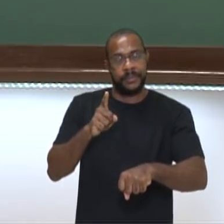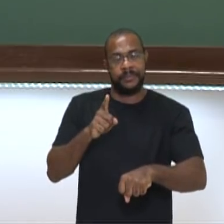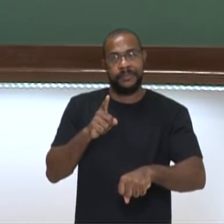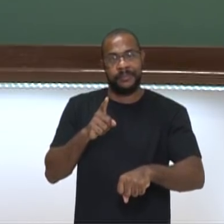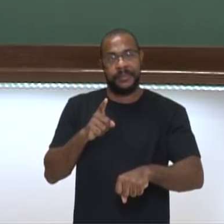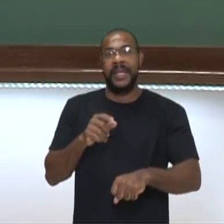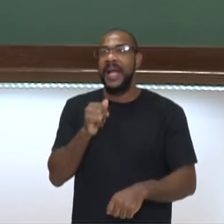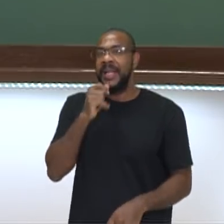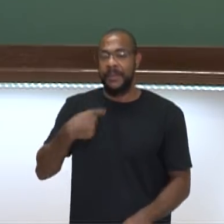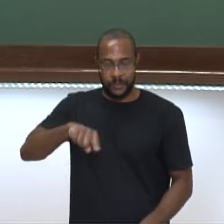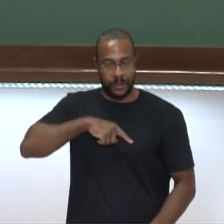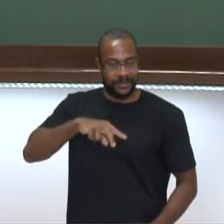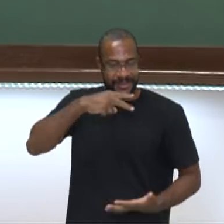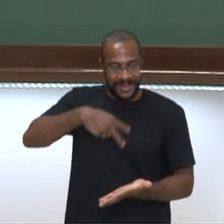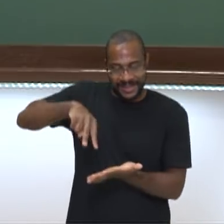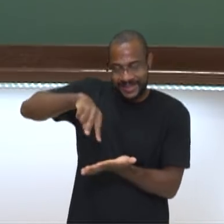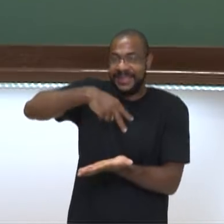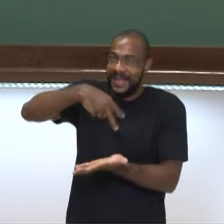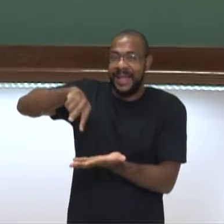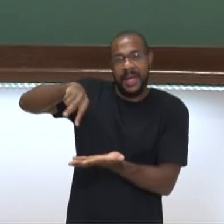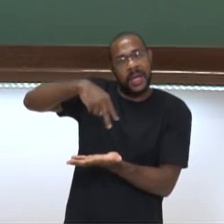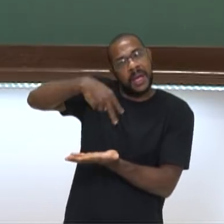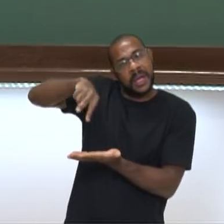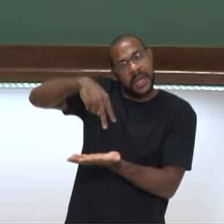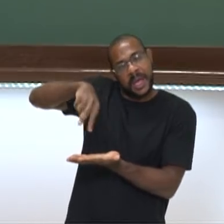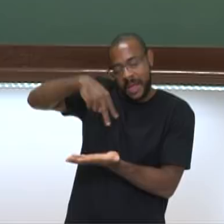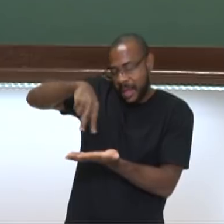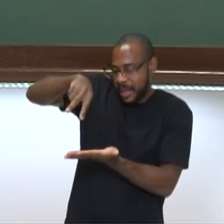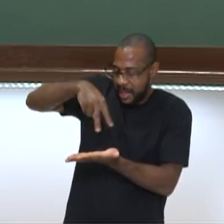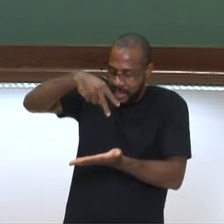Quando dançamos, temos que